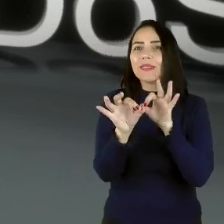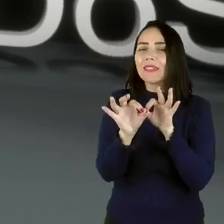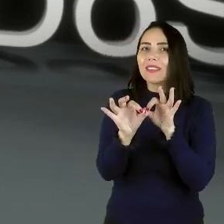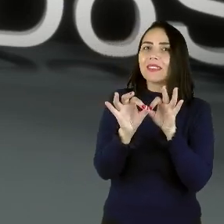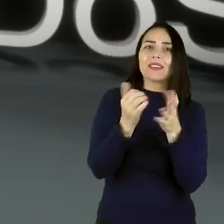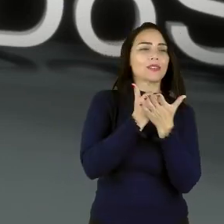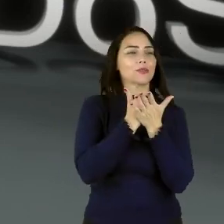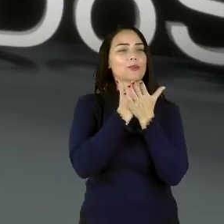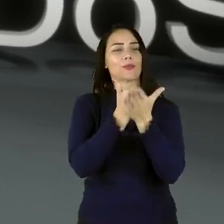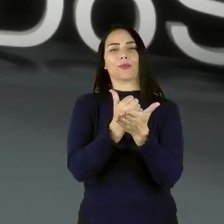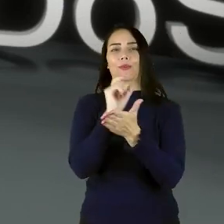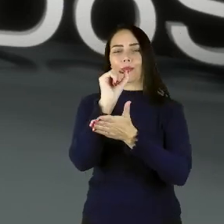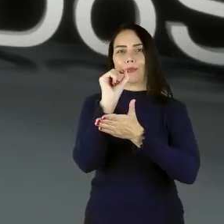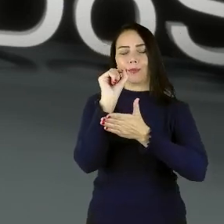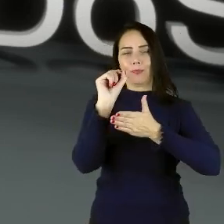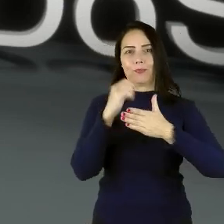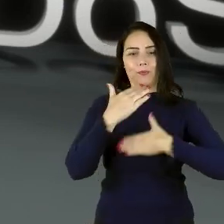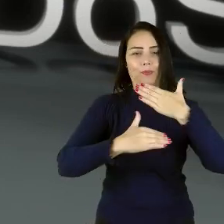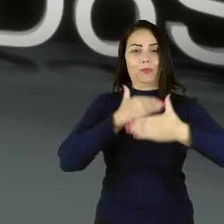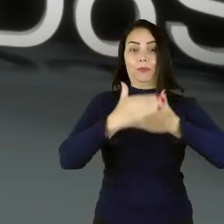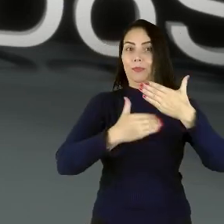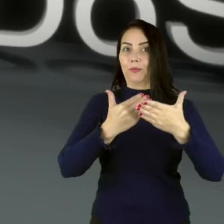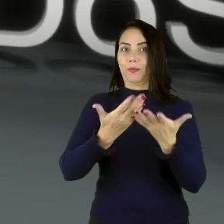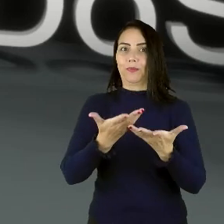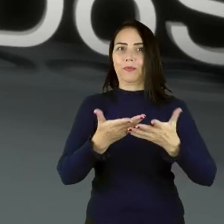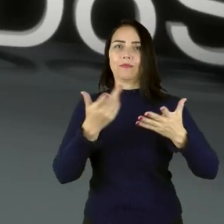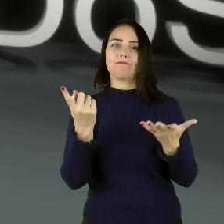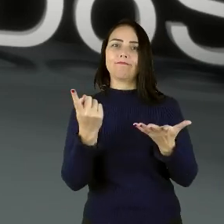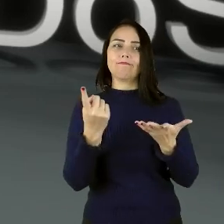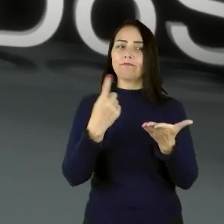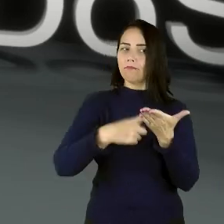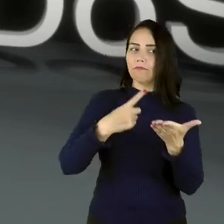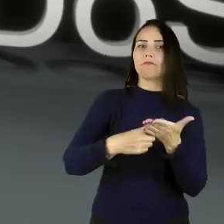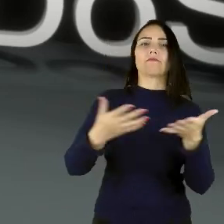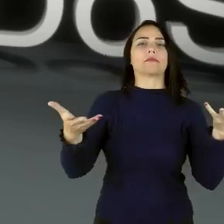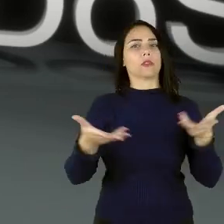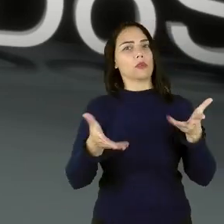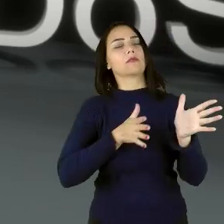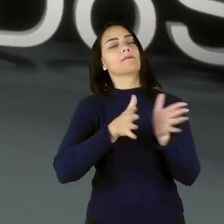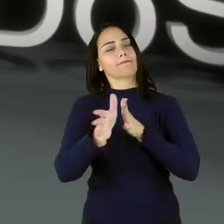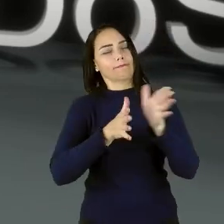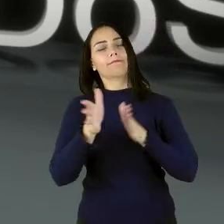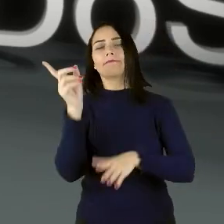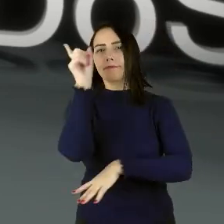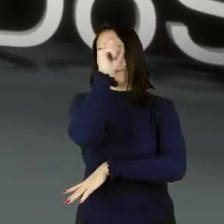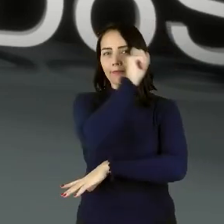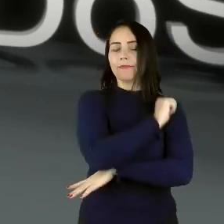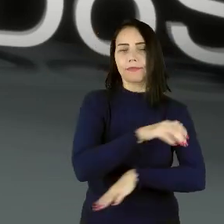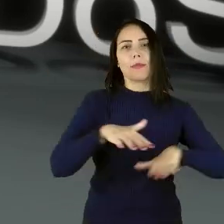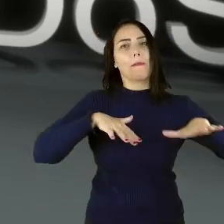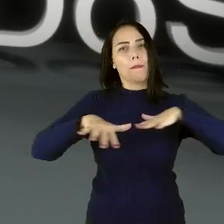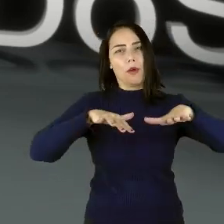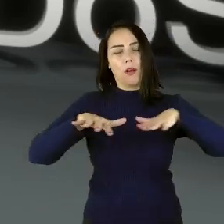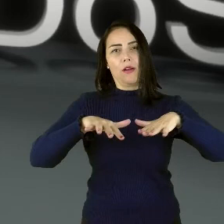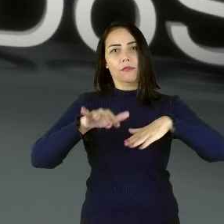os impactos causados pelos grandes polos geradores de tráfego, os quais comprometem até hoje a acessibilidade e a mobilidade